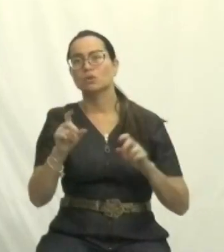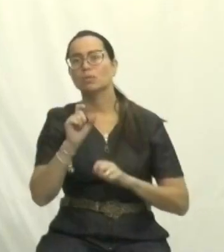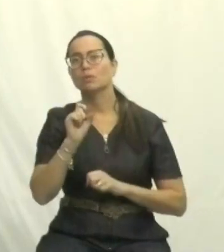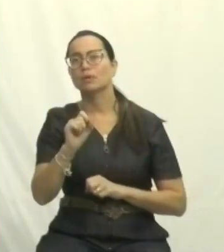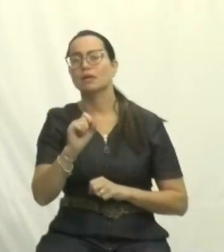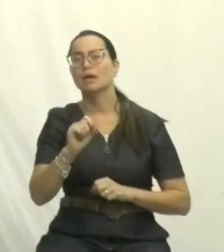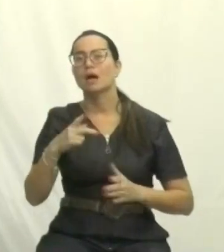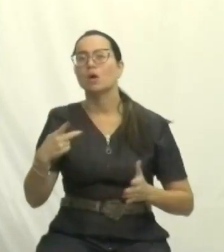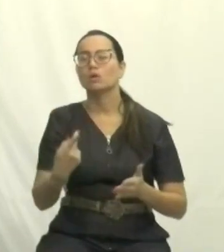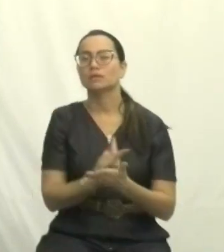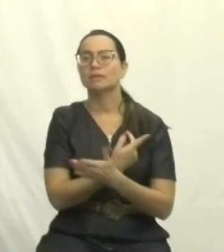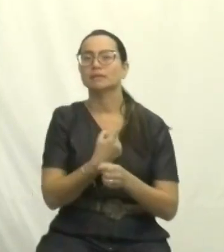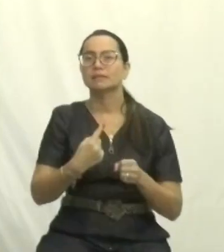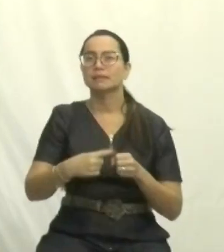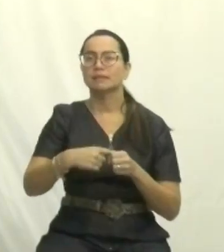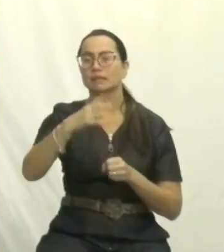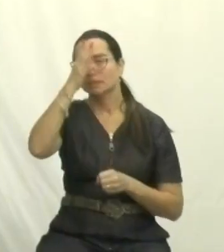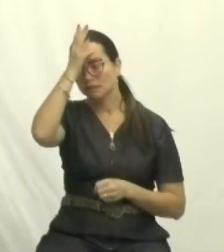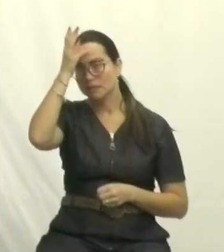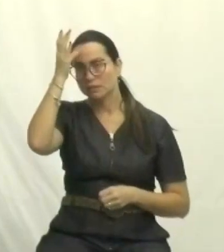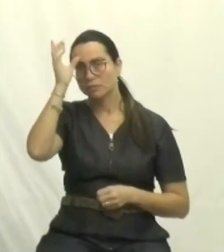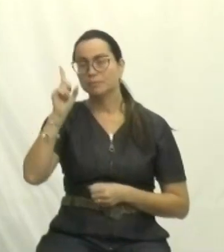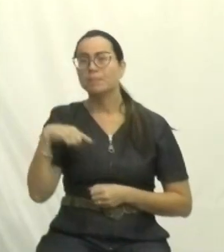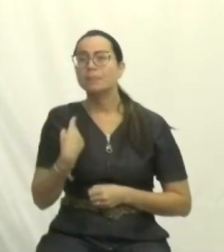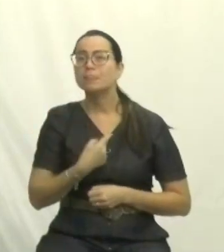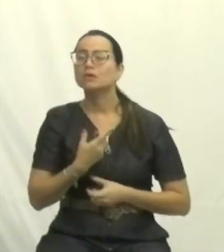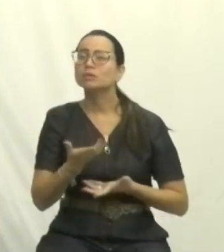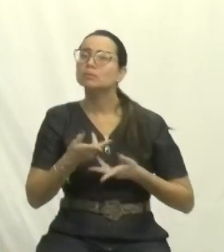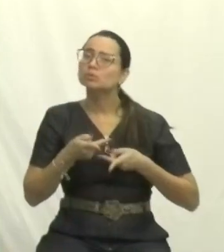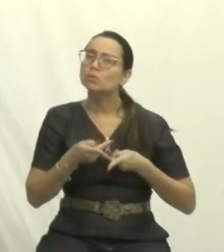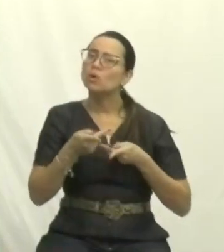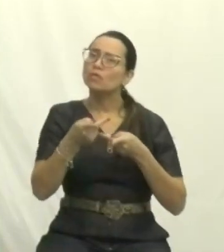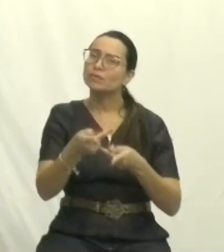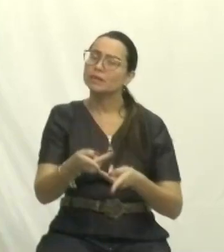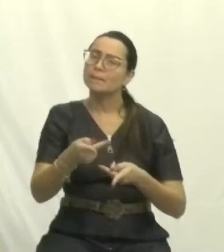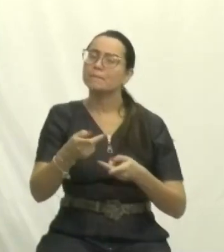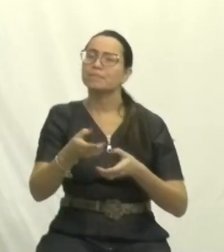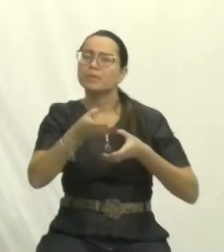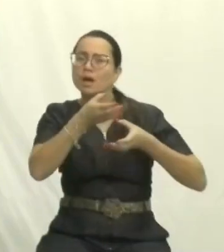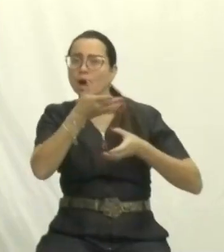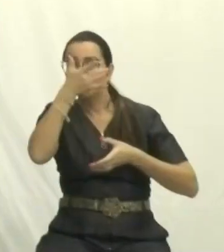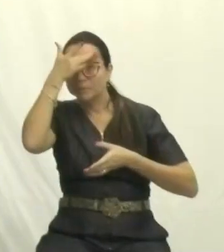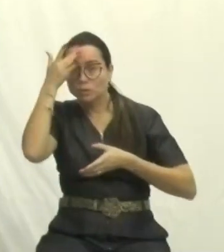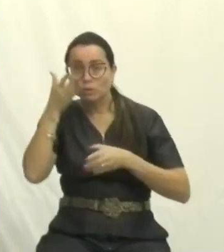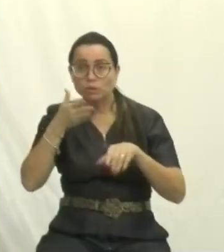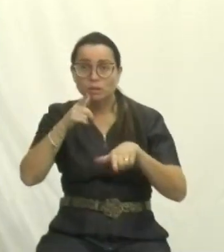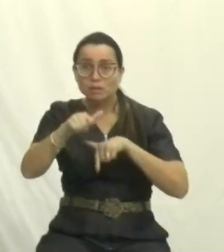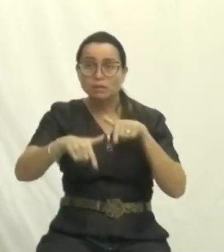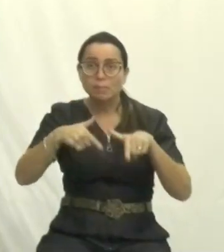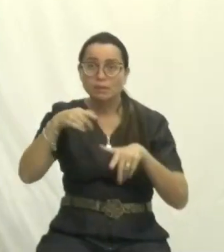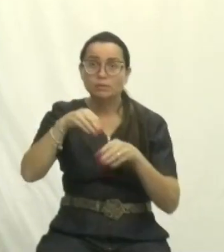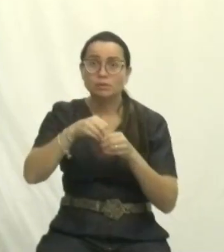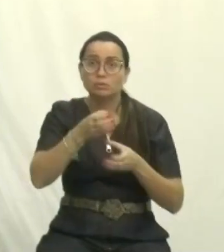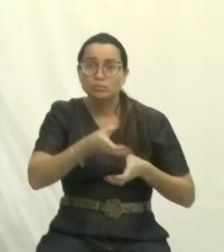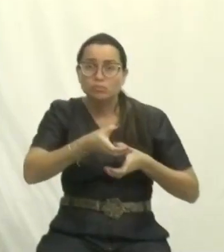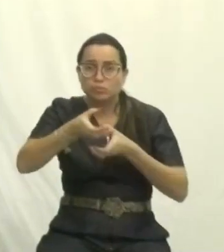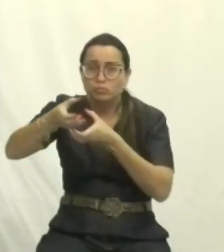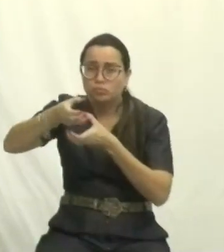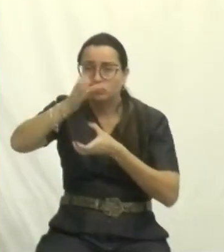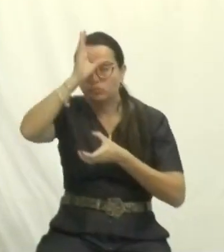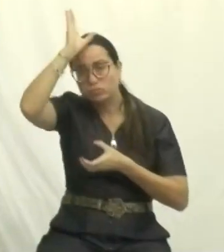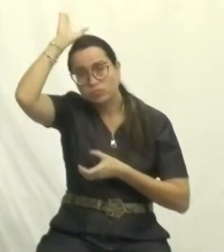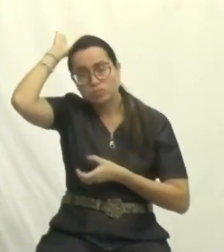município. Desta forma, gostaríamos de convidá-los para que adentrem ao plenário e tomem assento junto à